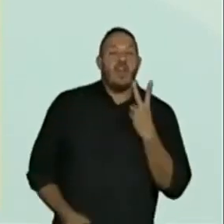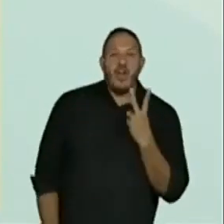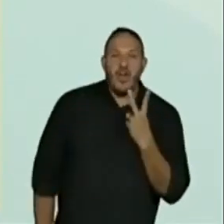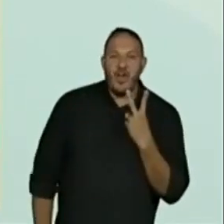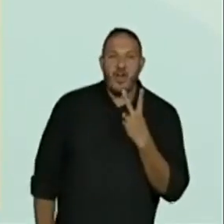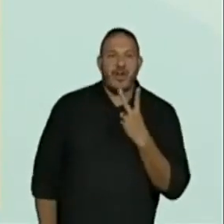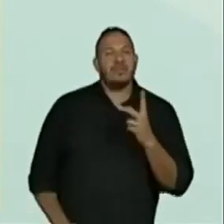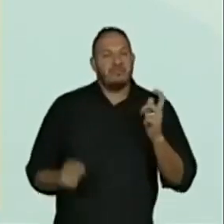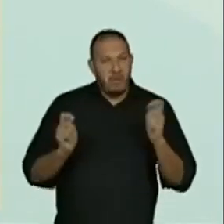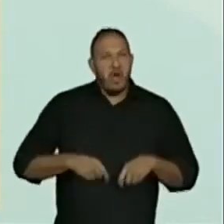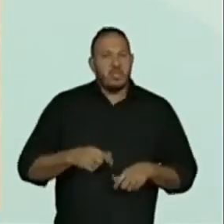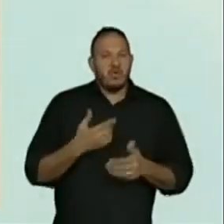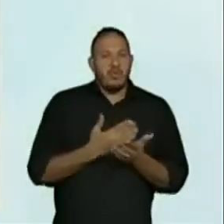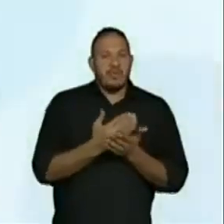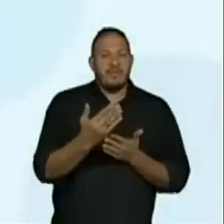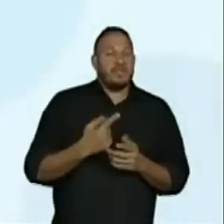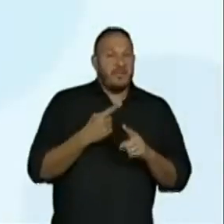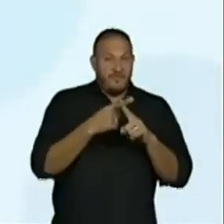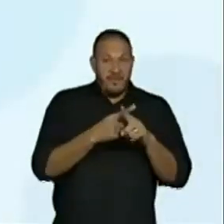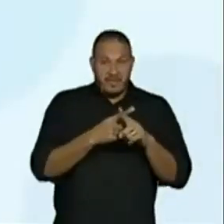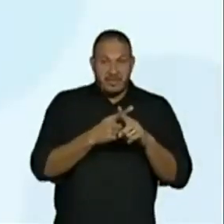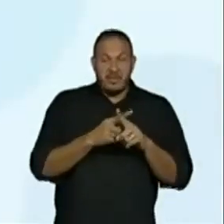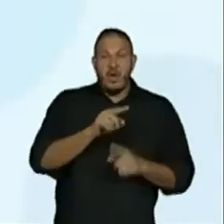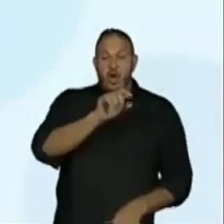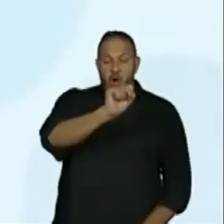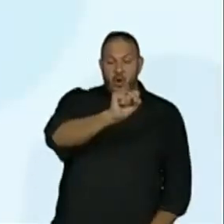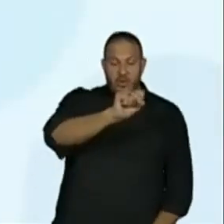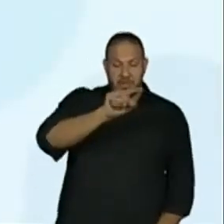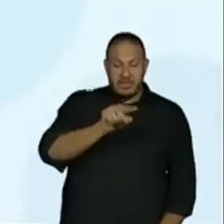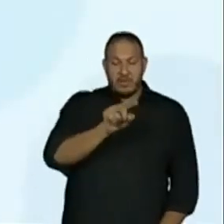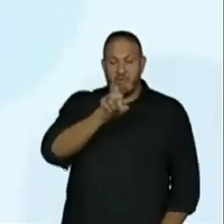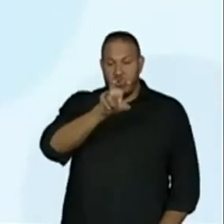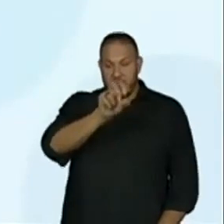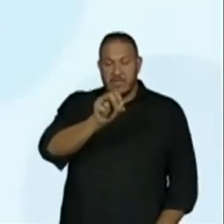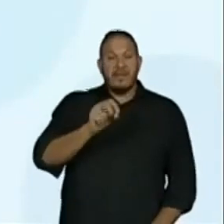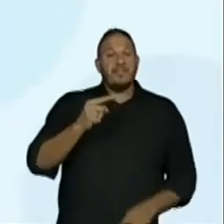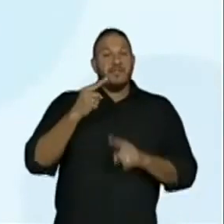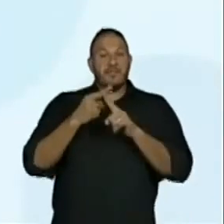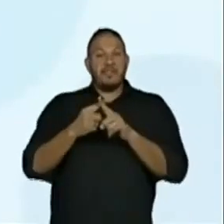multiplicando R$ 8,50 por 2.